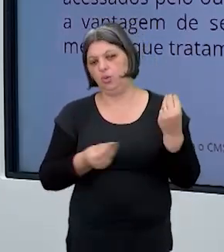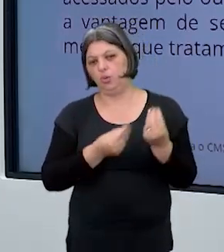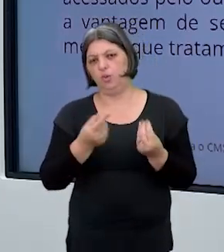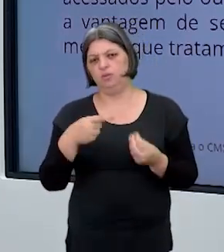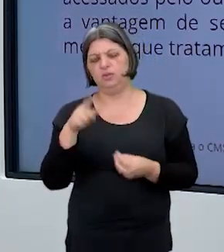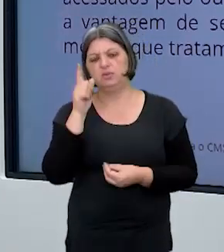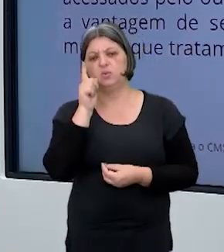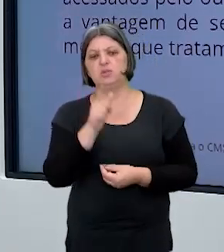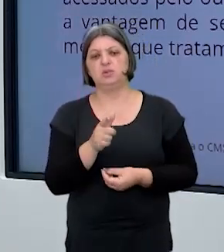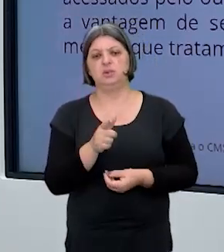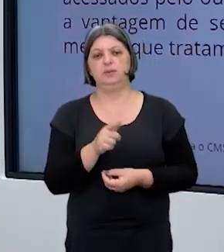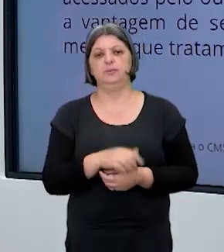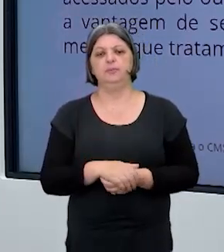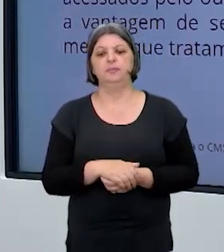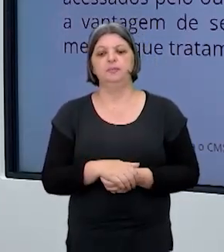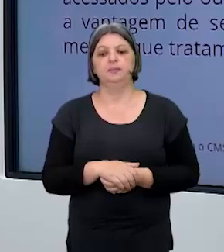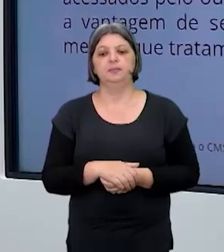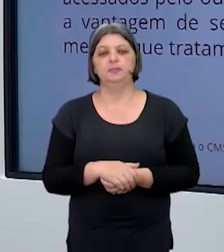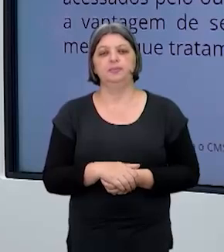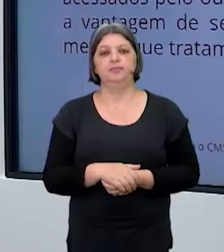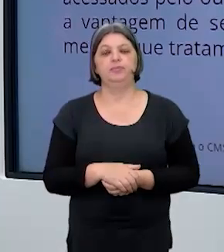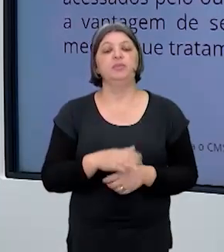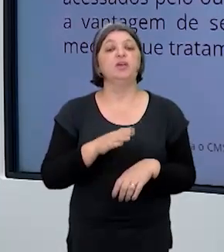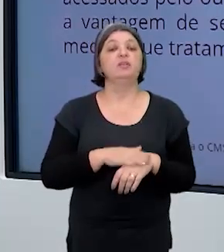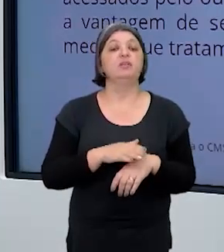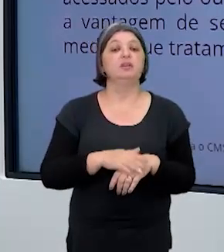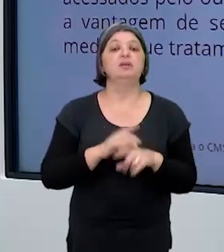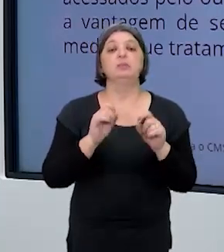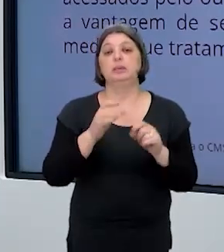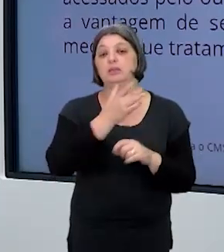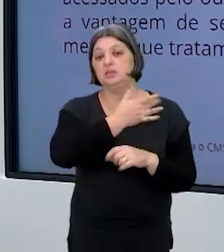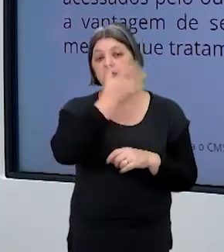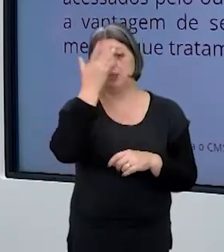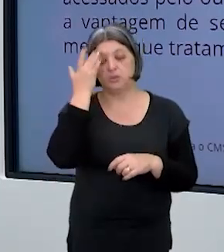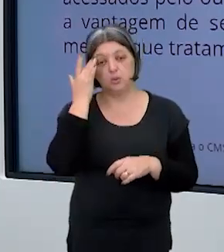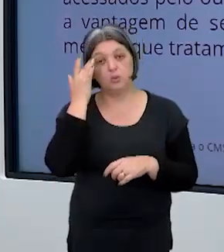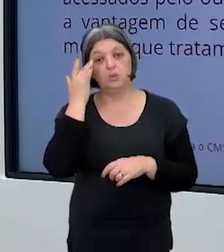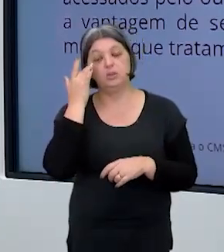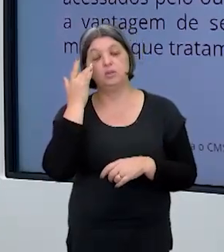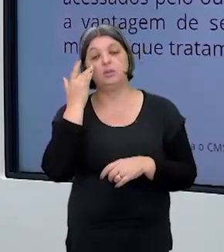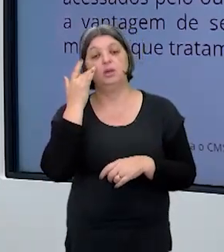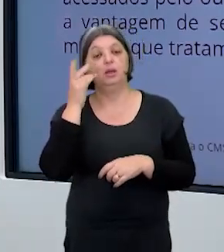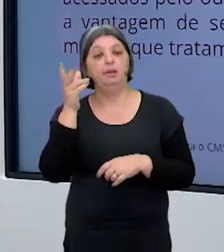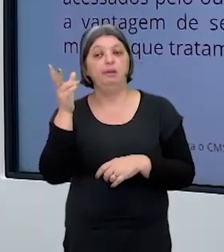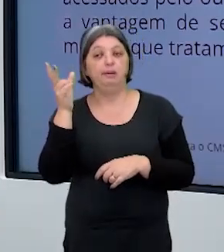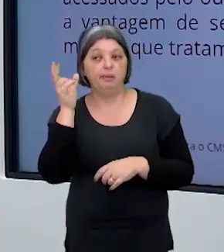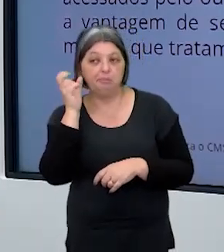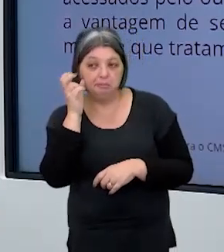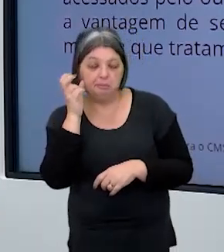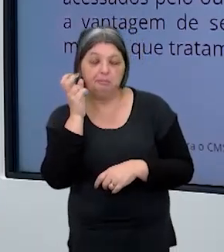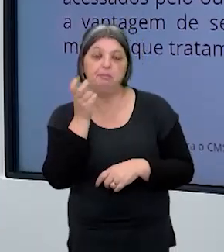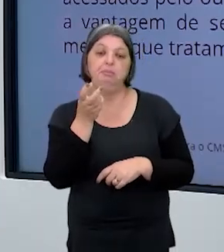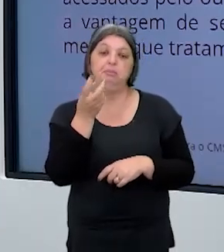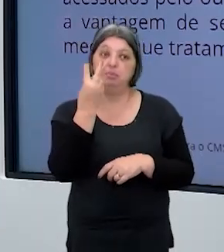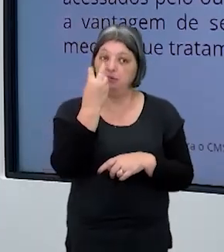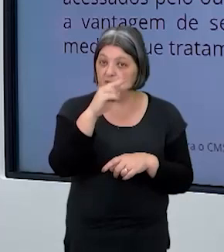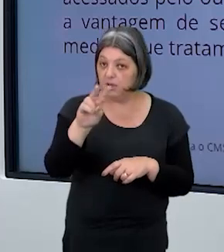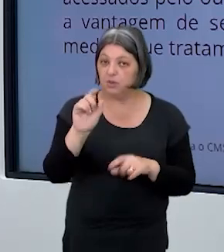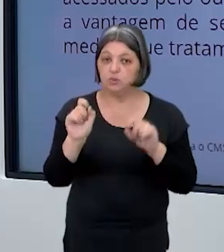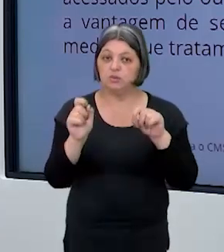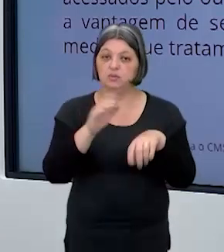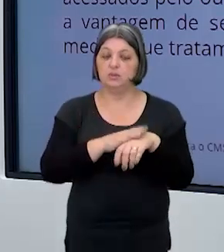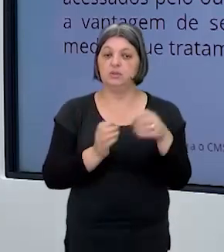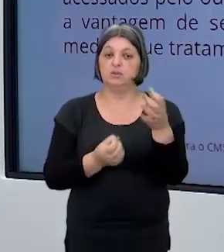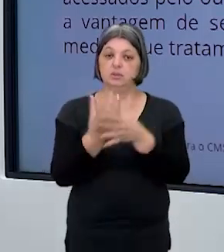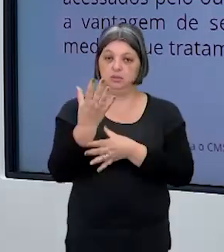aí fazer com que as pessoas ouçam, vejam o que vocês produzirem. Então, sempre pensar aí